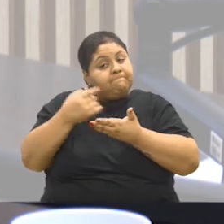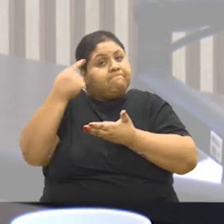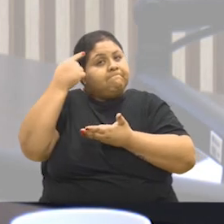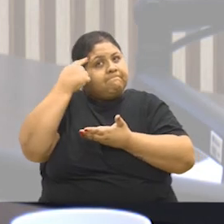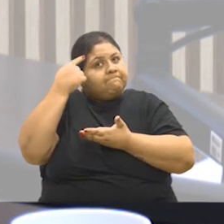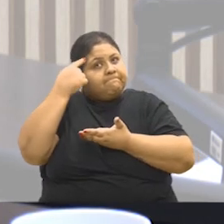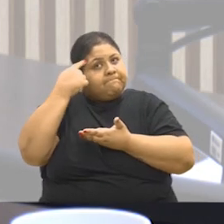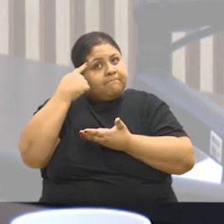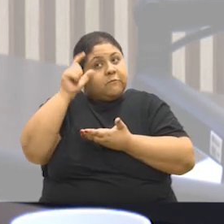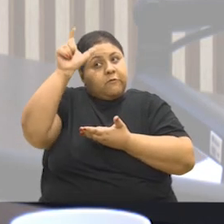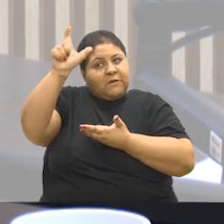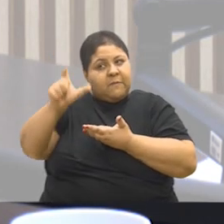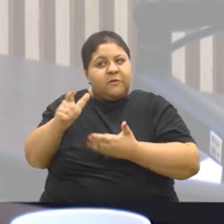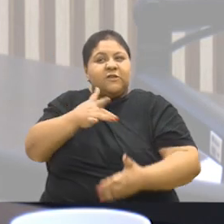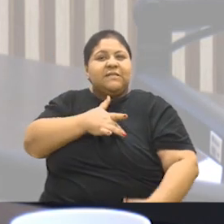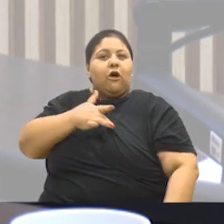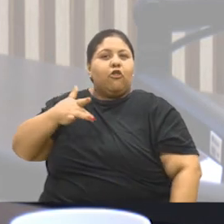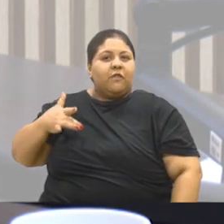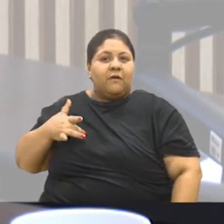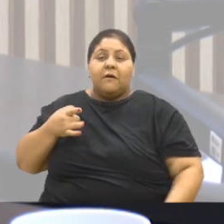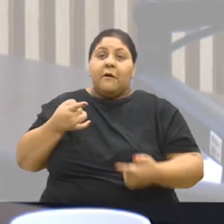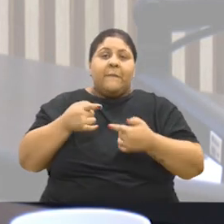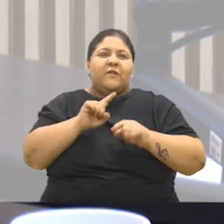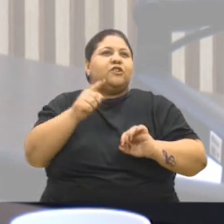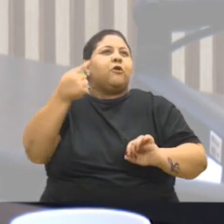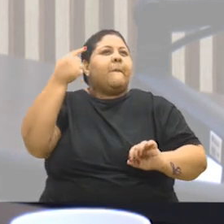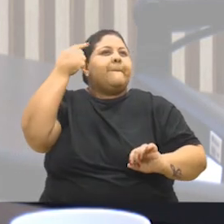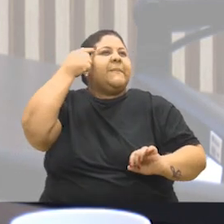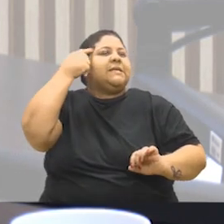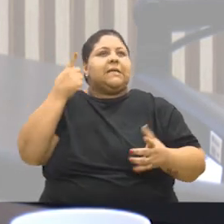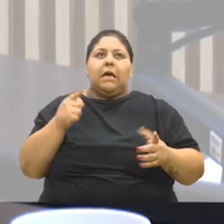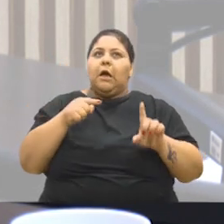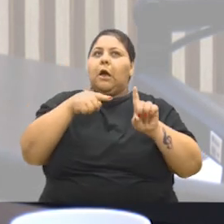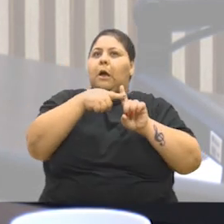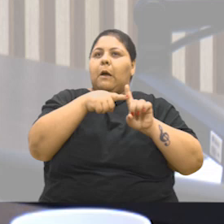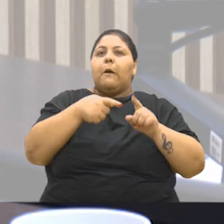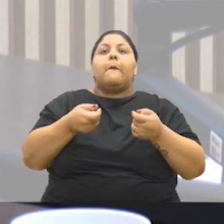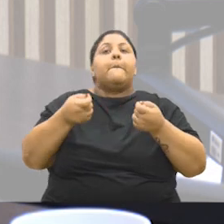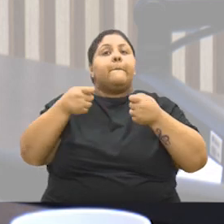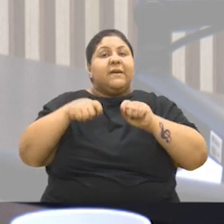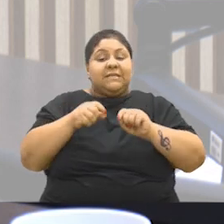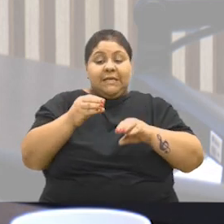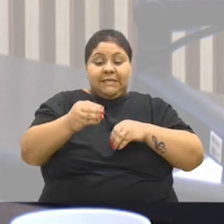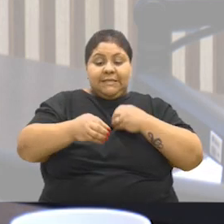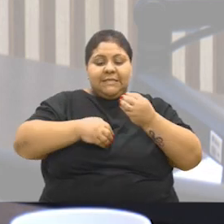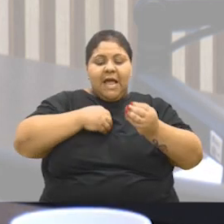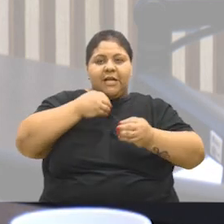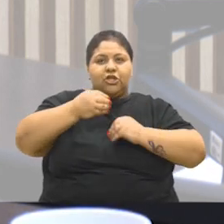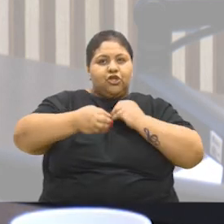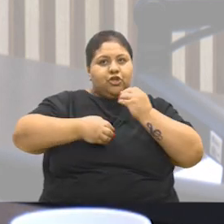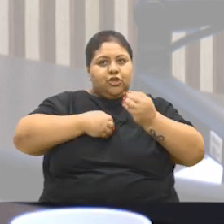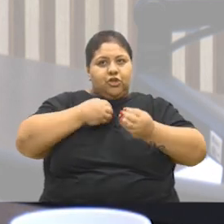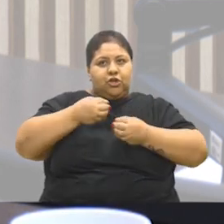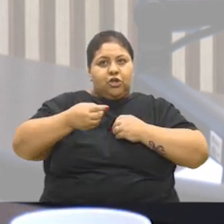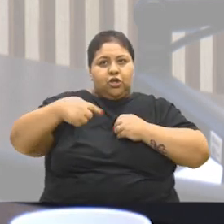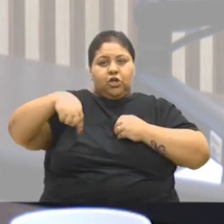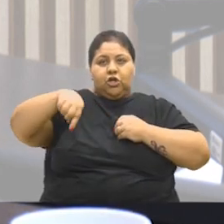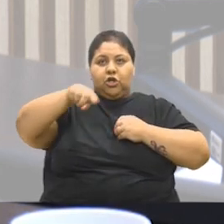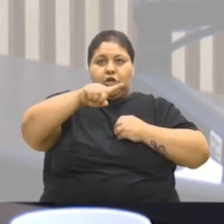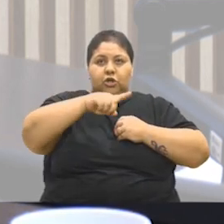é uma pessoa saudável. Mas não é só pensar. Você precisa sentir. Porque nós somos uma estação de